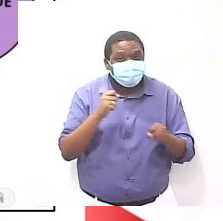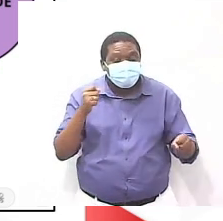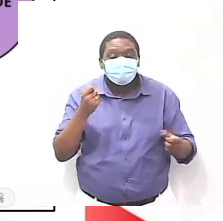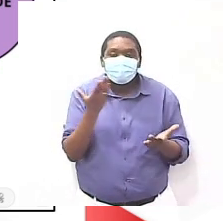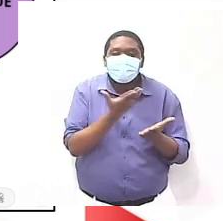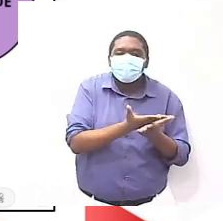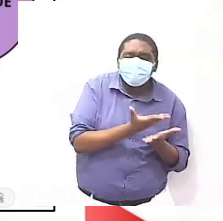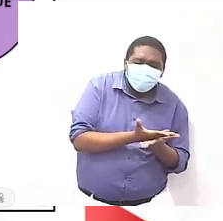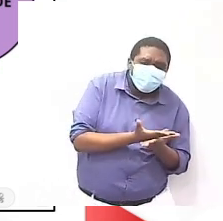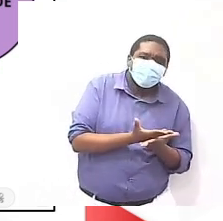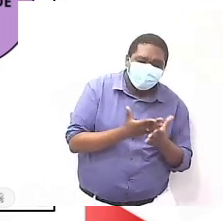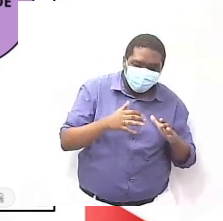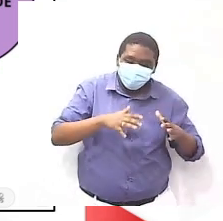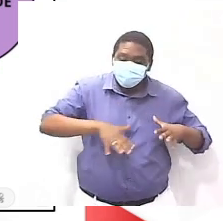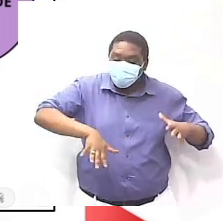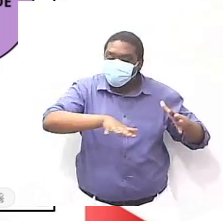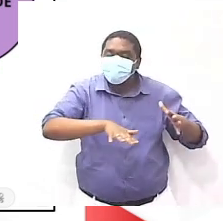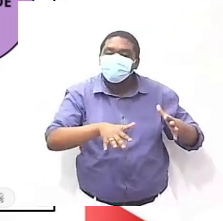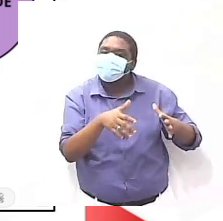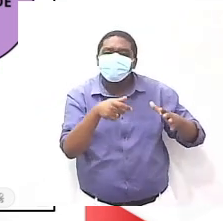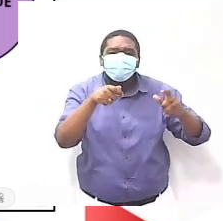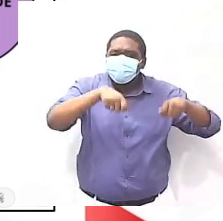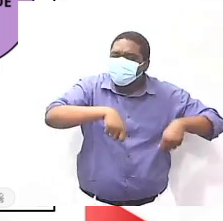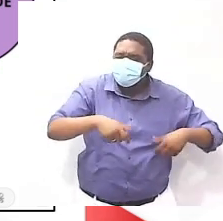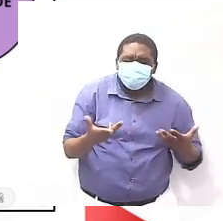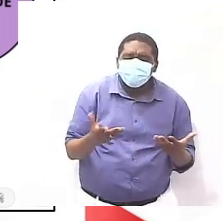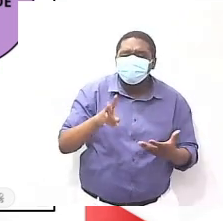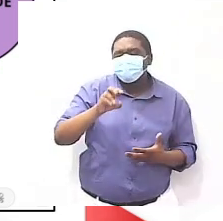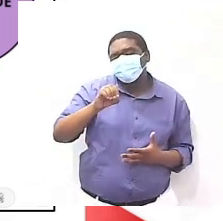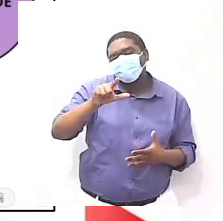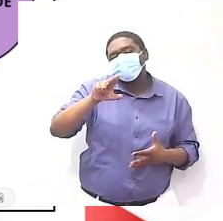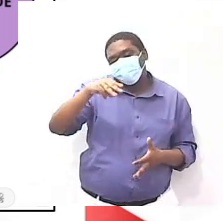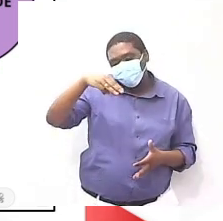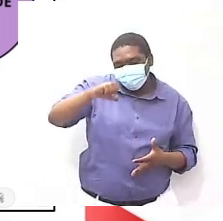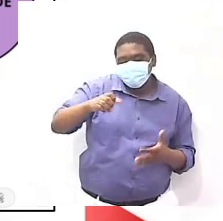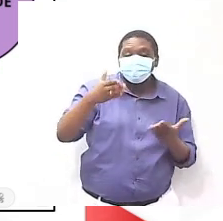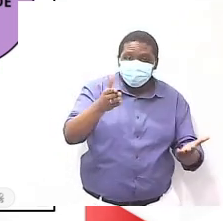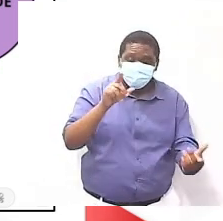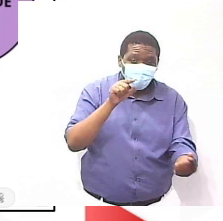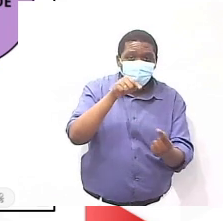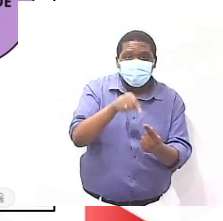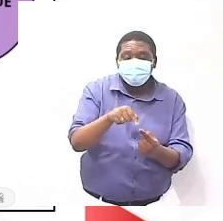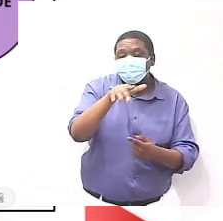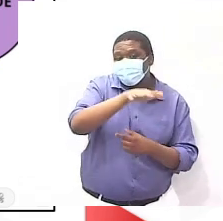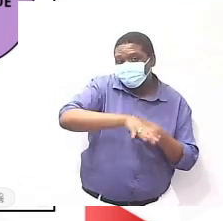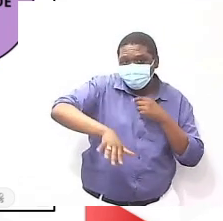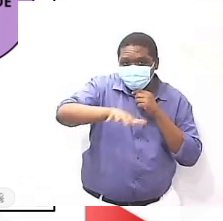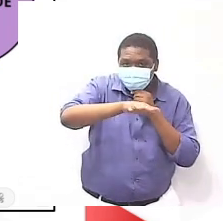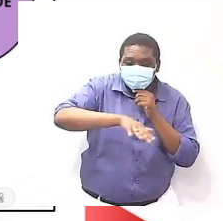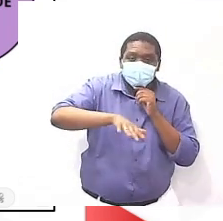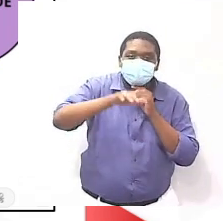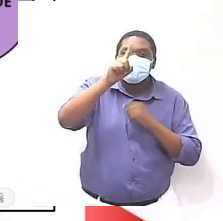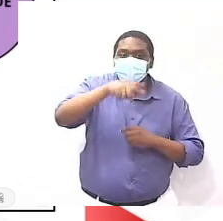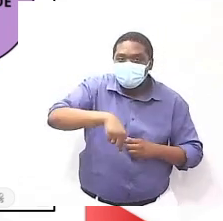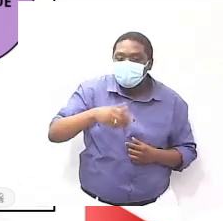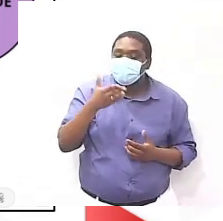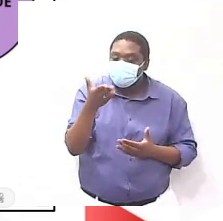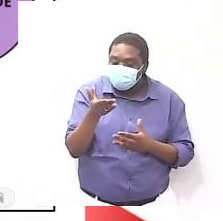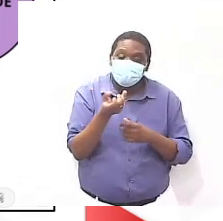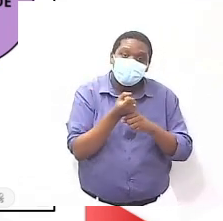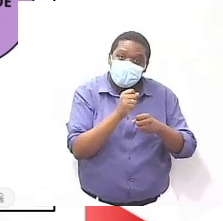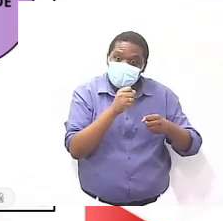volume e capacidade. Exatamente, esse é o objetivo. O campo que atua é o campo